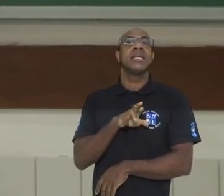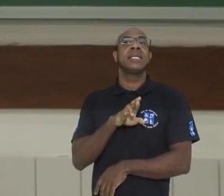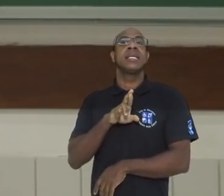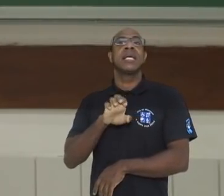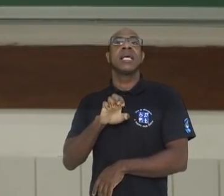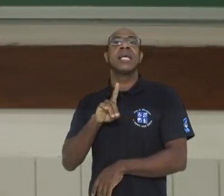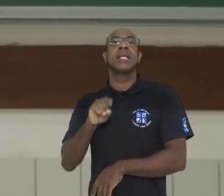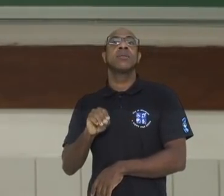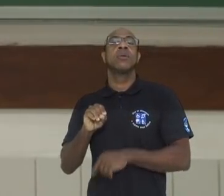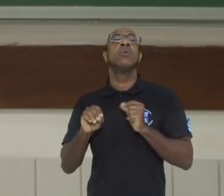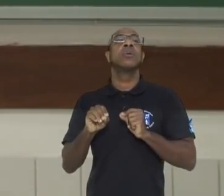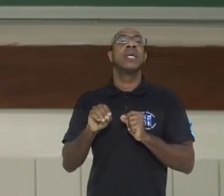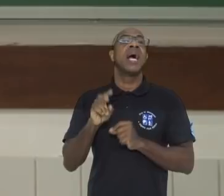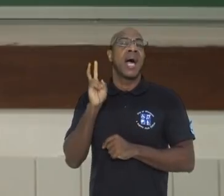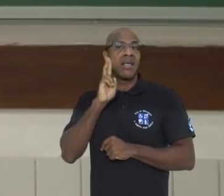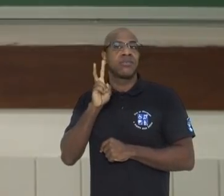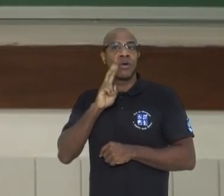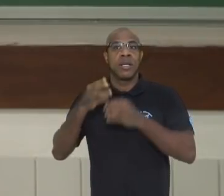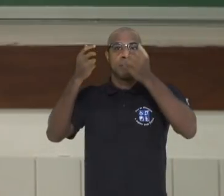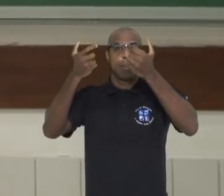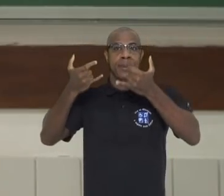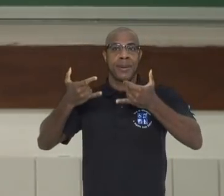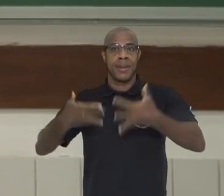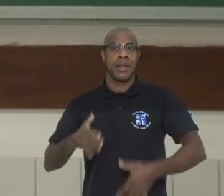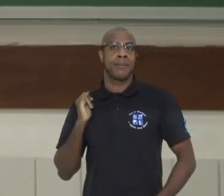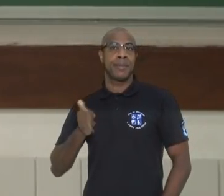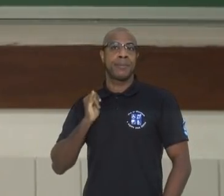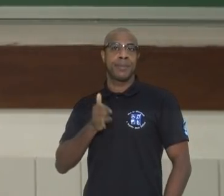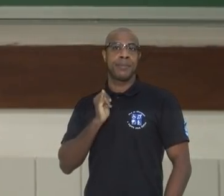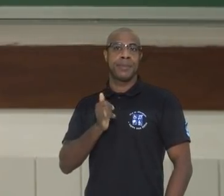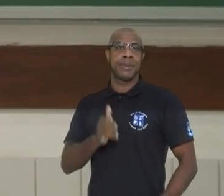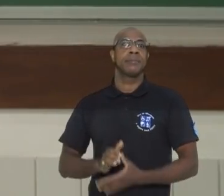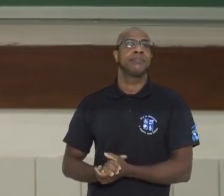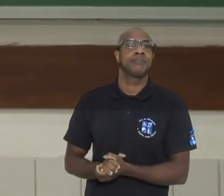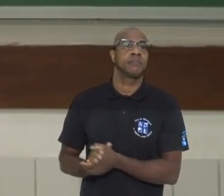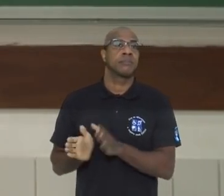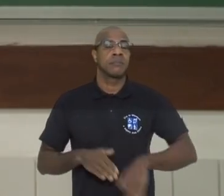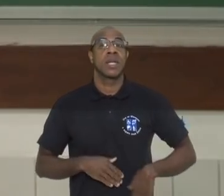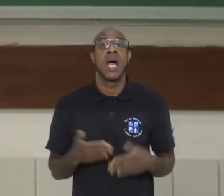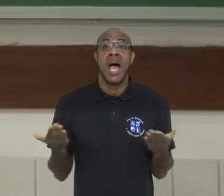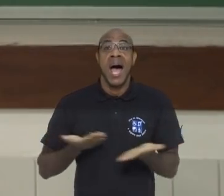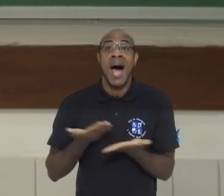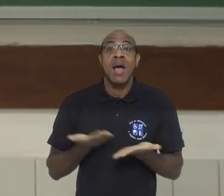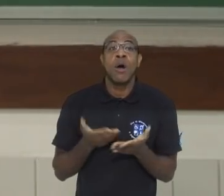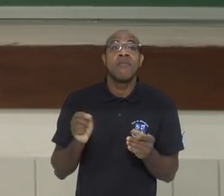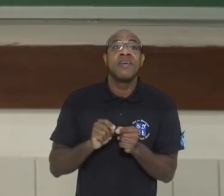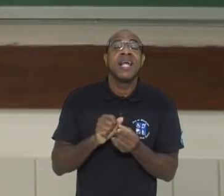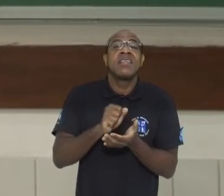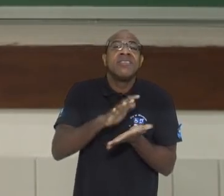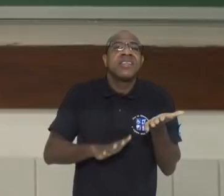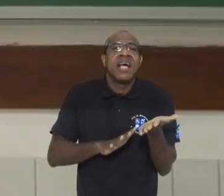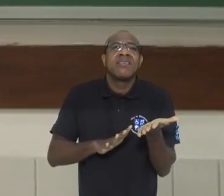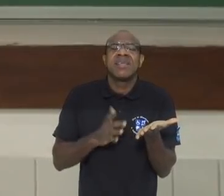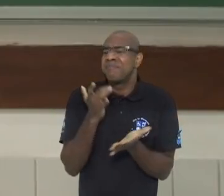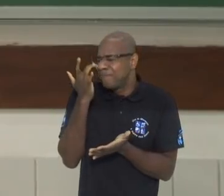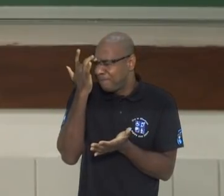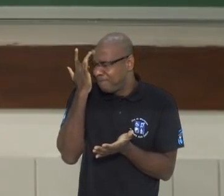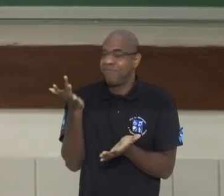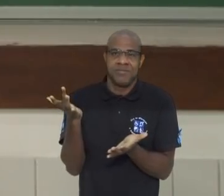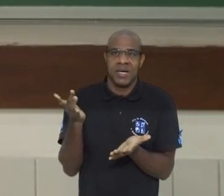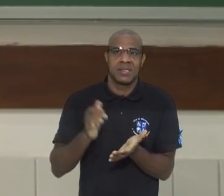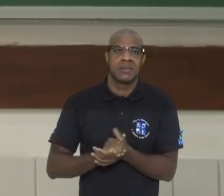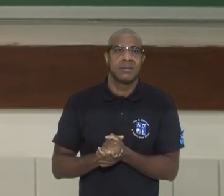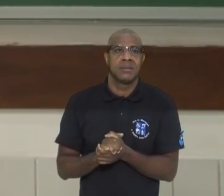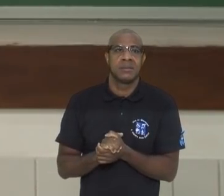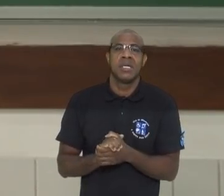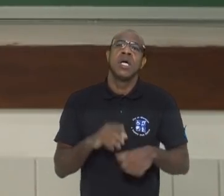Ok? Vamos continuar? Então, agora vocês vão fazer uma atividade que é bem fácil.